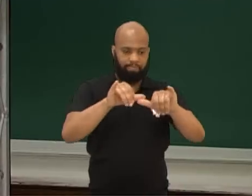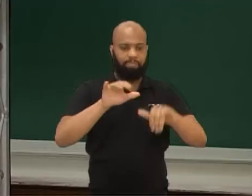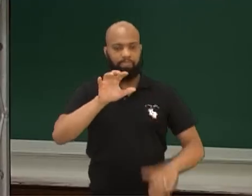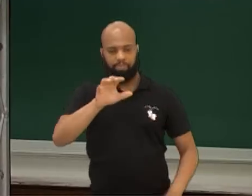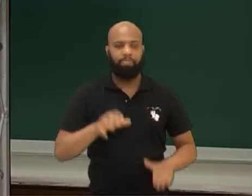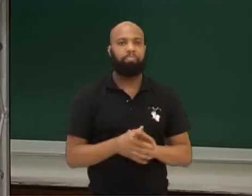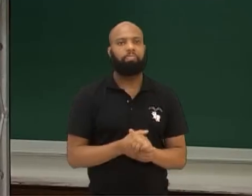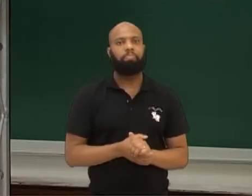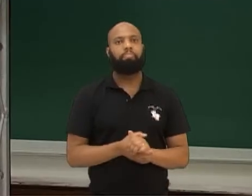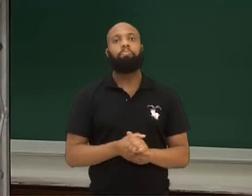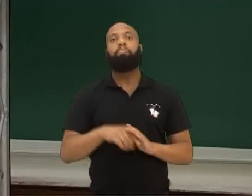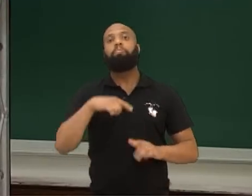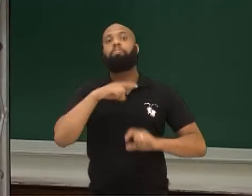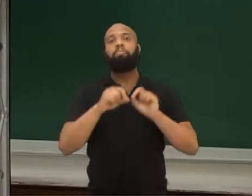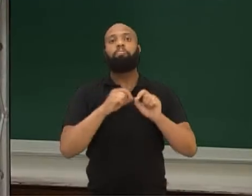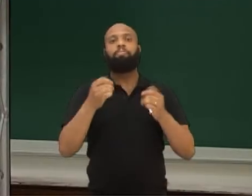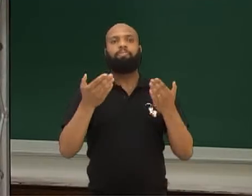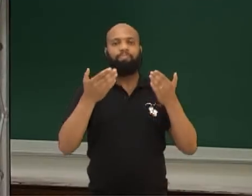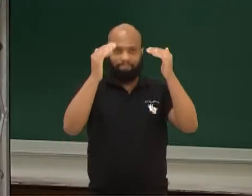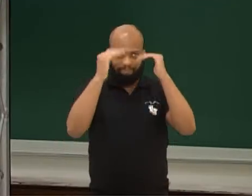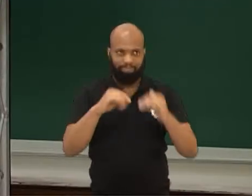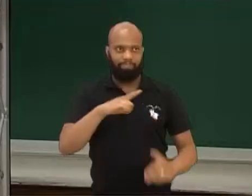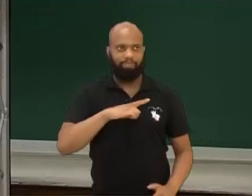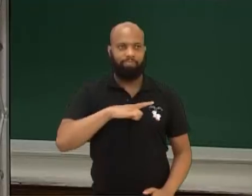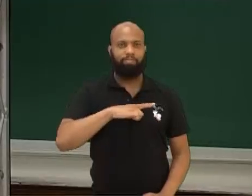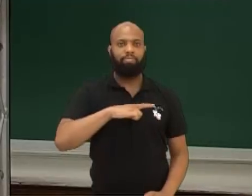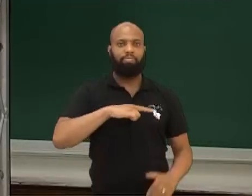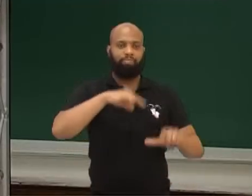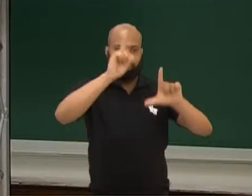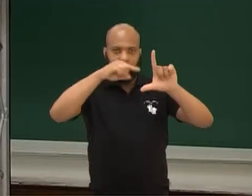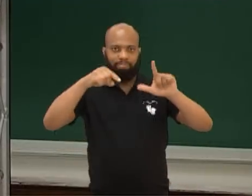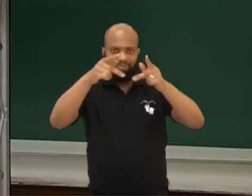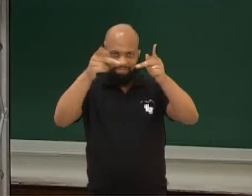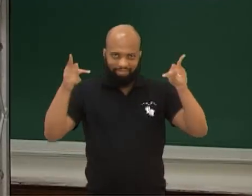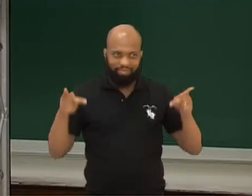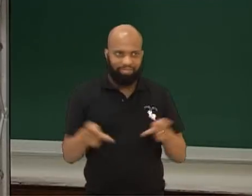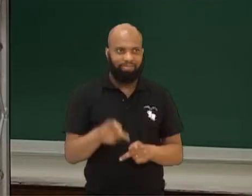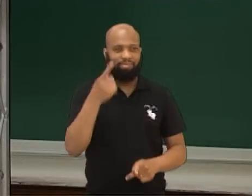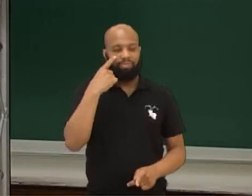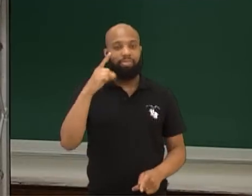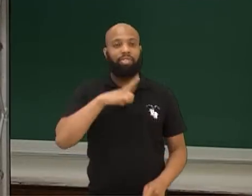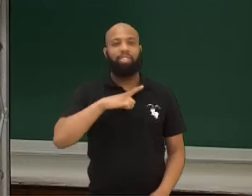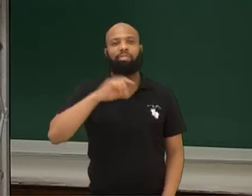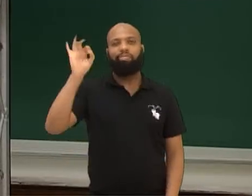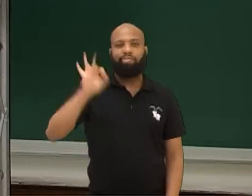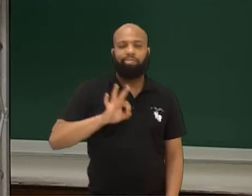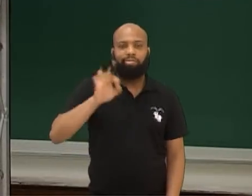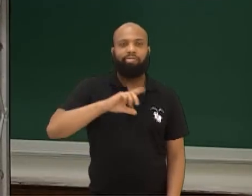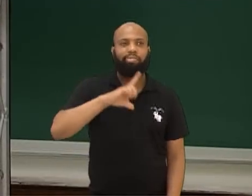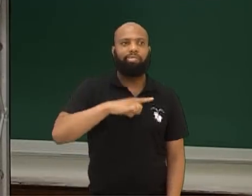supermercados. E está no gráfico ao lado. Então tá aqui. Ó, tá vendo que está em percentual? Então,